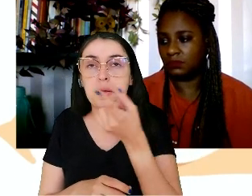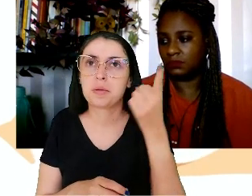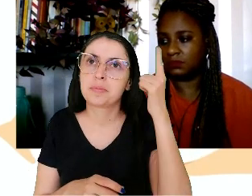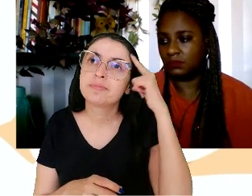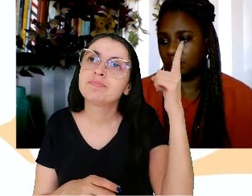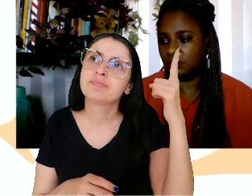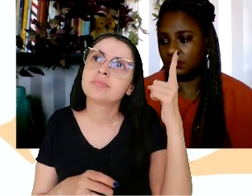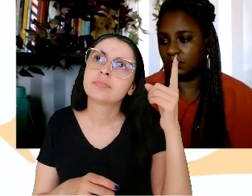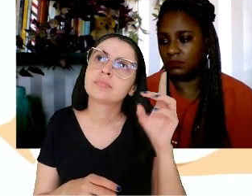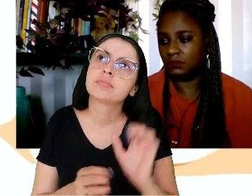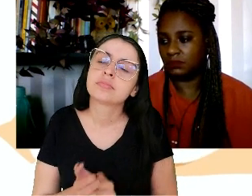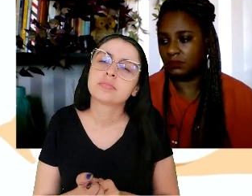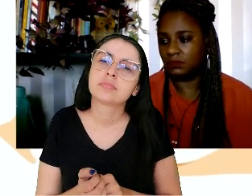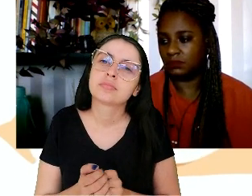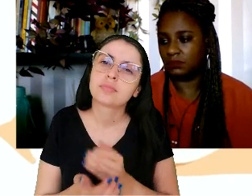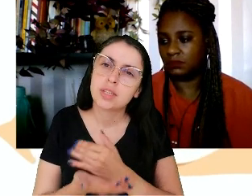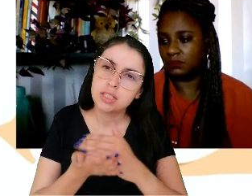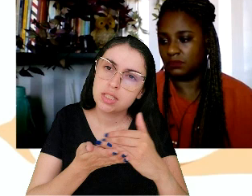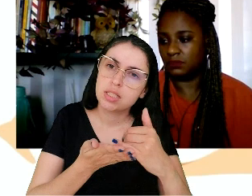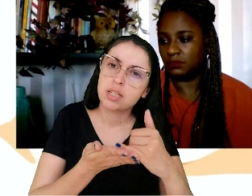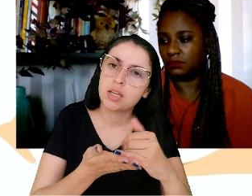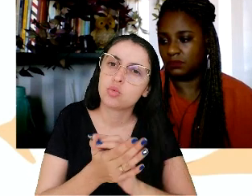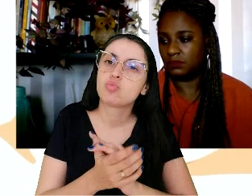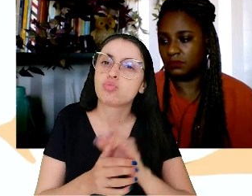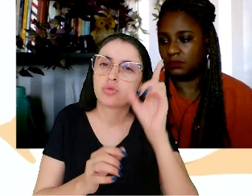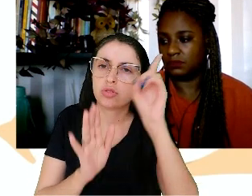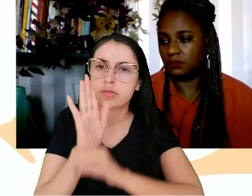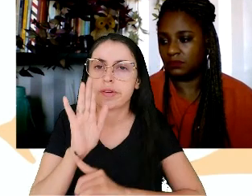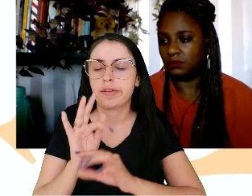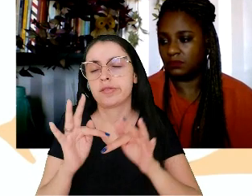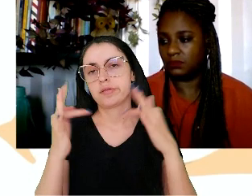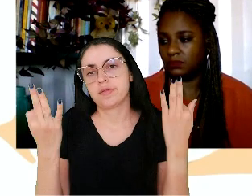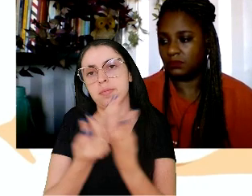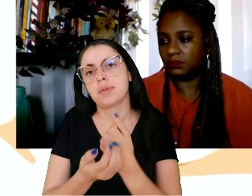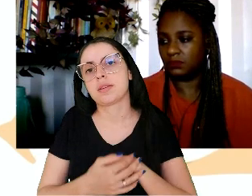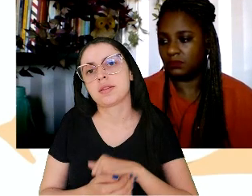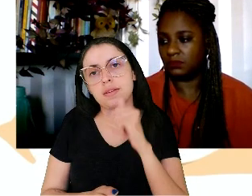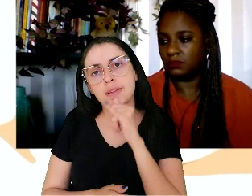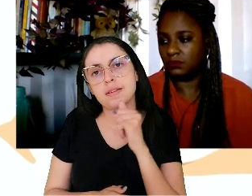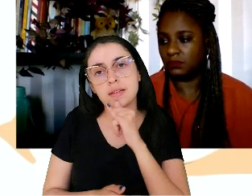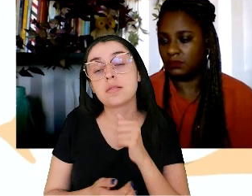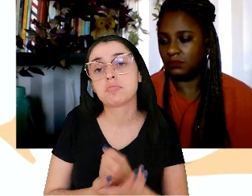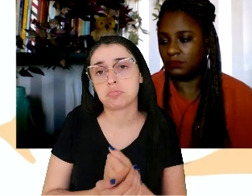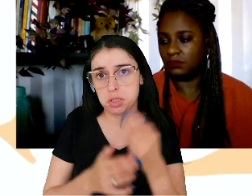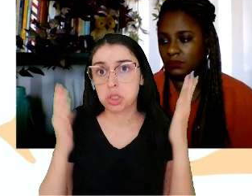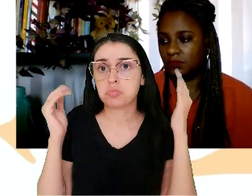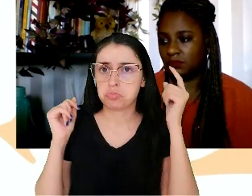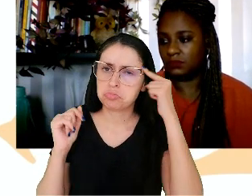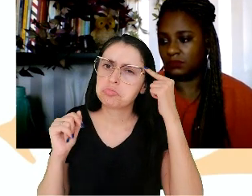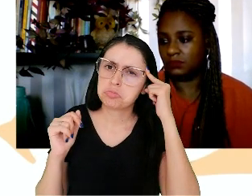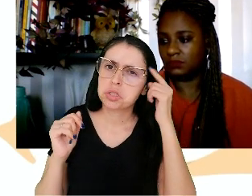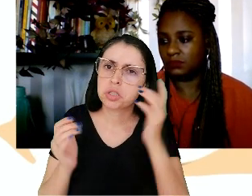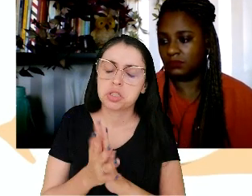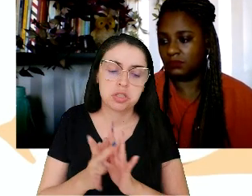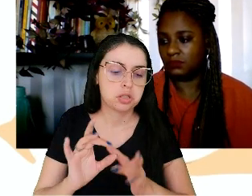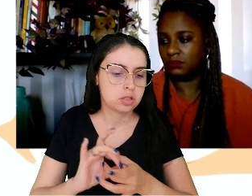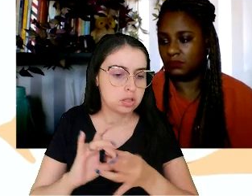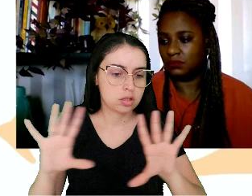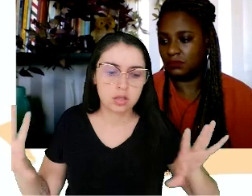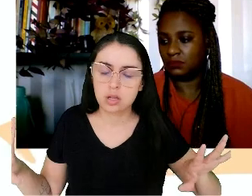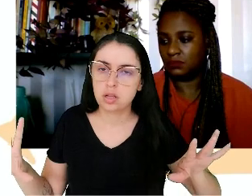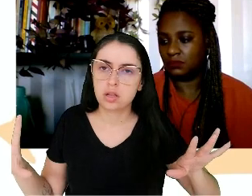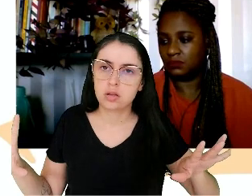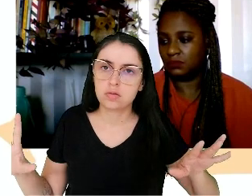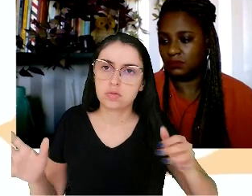de que, do aspecto do direito de família, por exemplo, já existe o reconhecimento nos casos de separação,